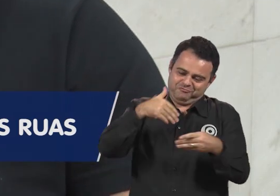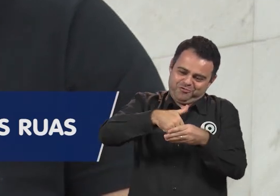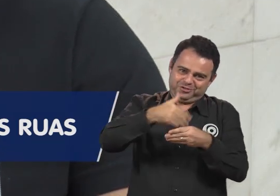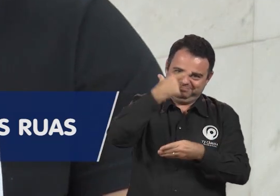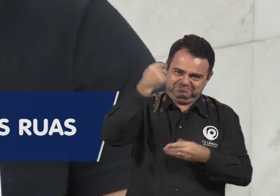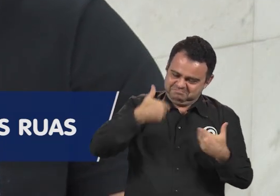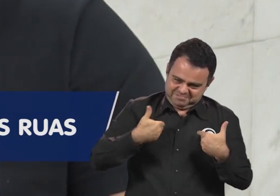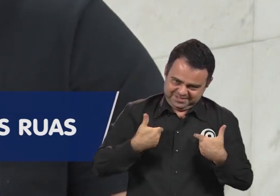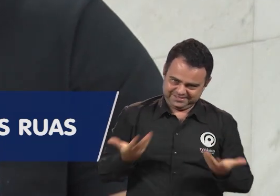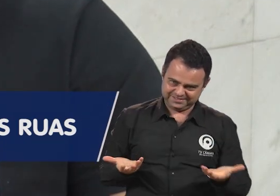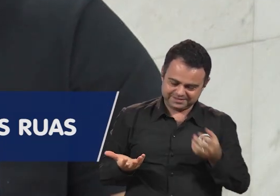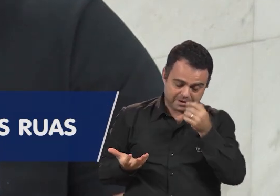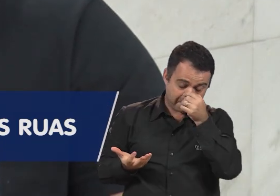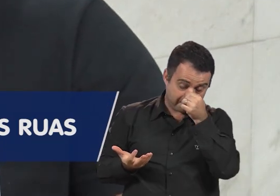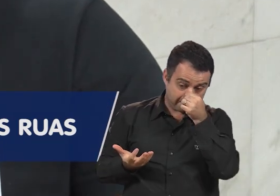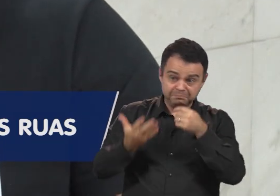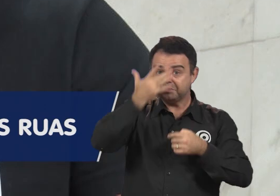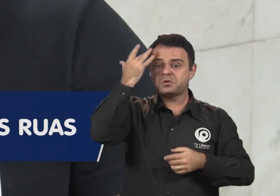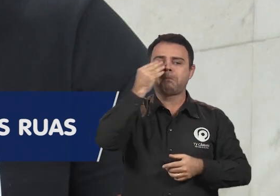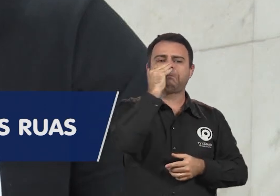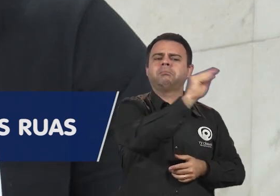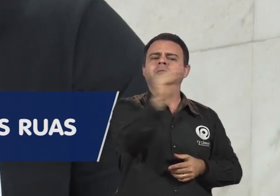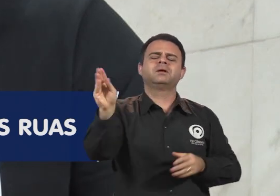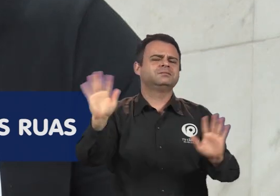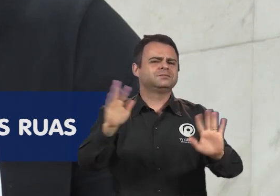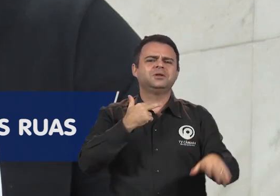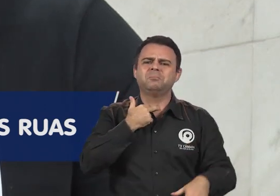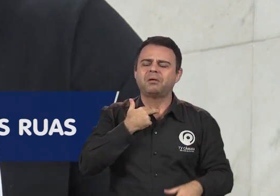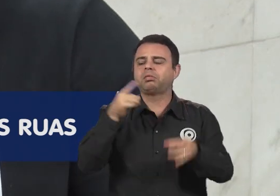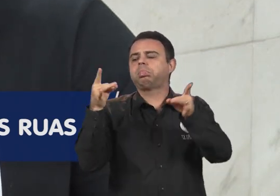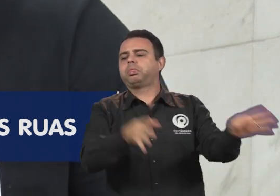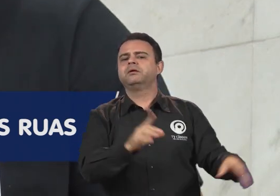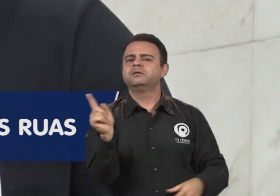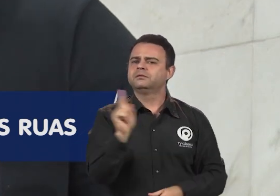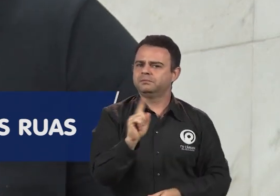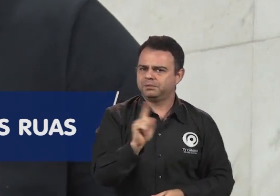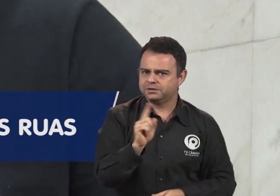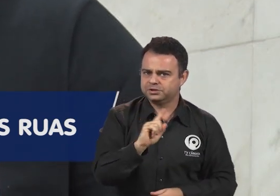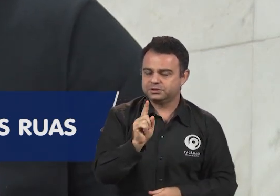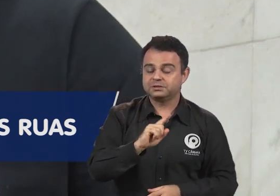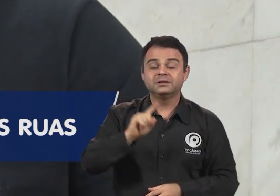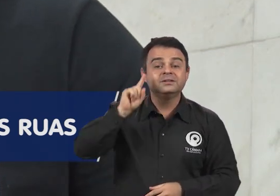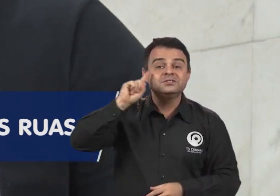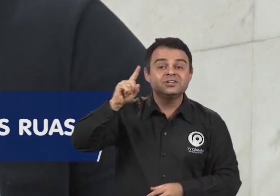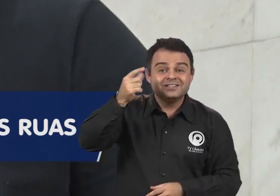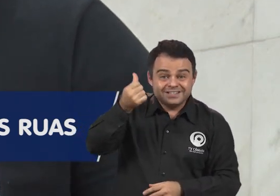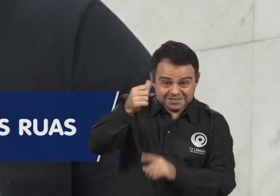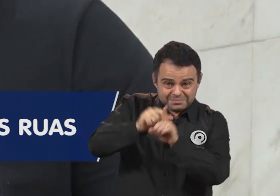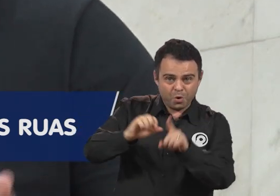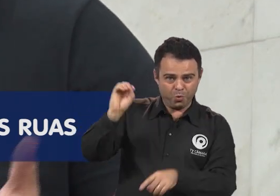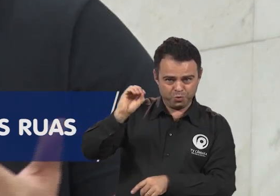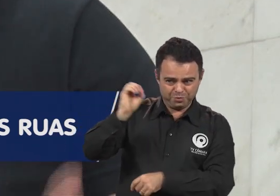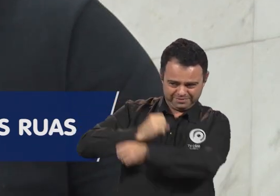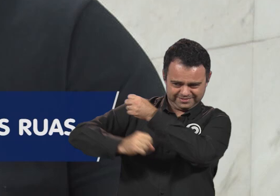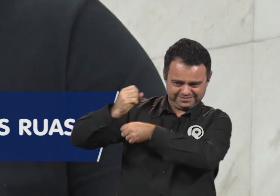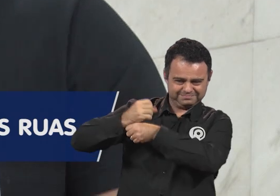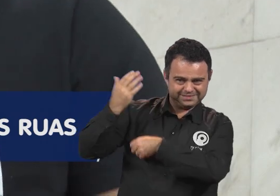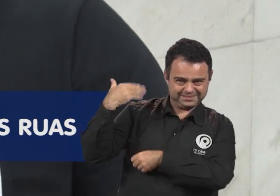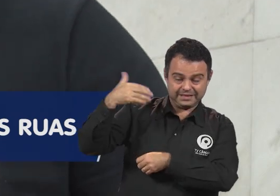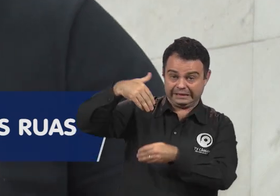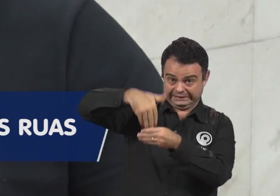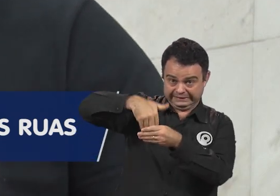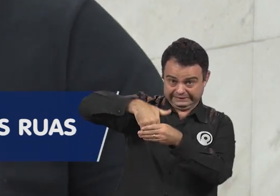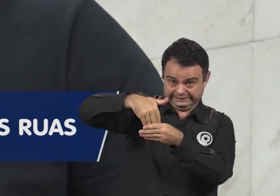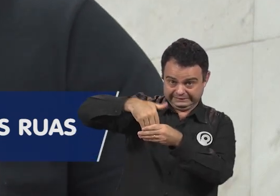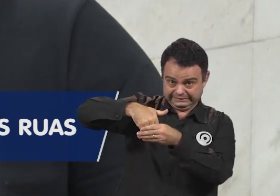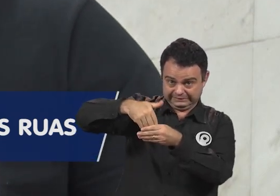Então, a gente não pode abandonar as pessoas. Então, desde quando aconteceu as eleições, dia 6 de outubro, eu procurei voltar nos